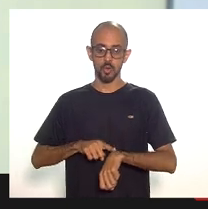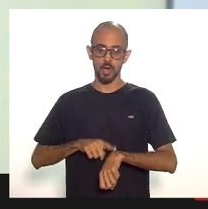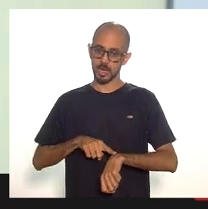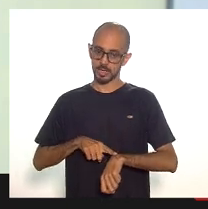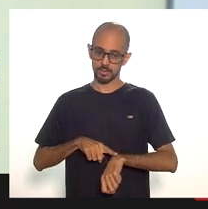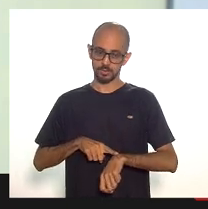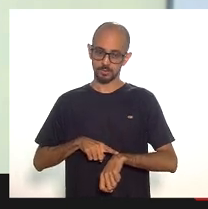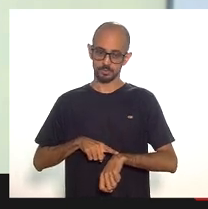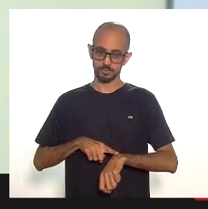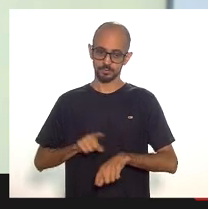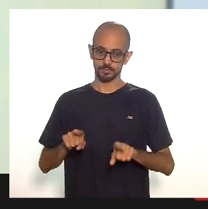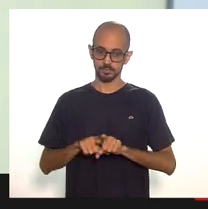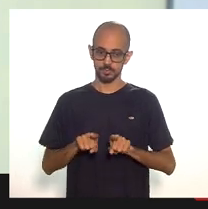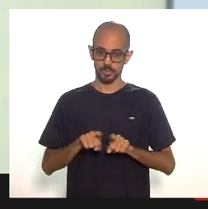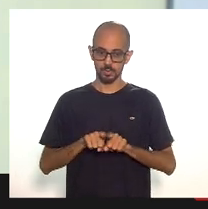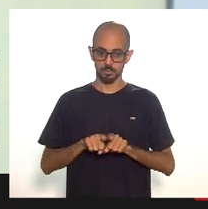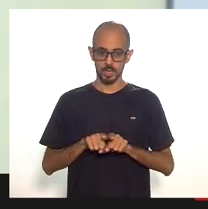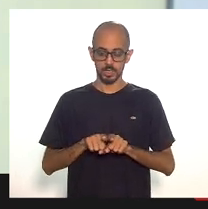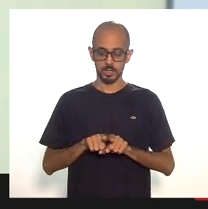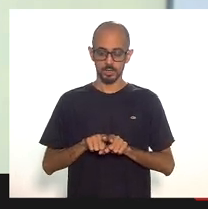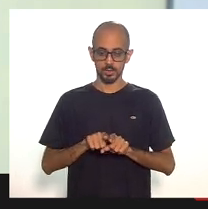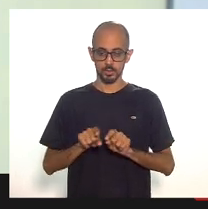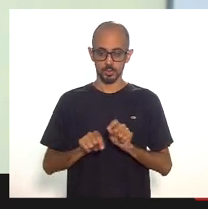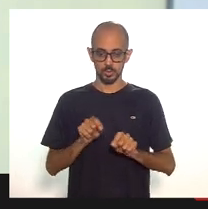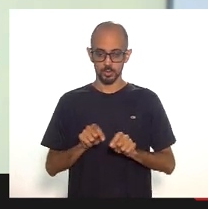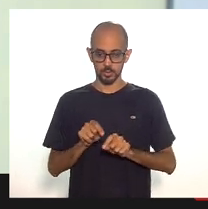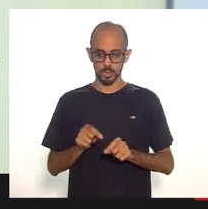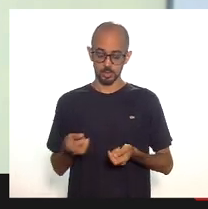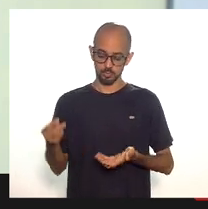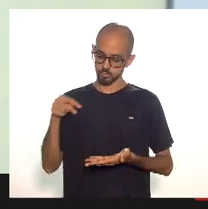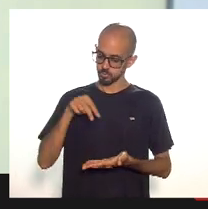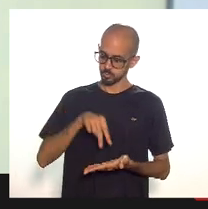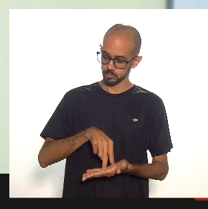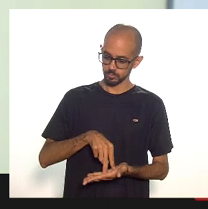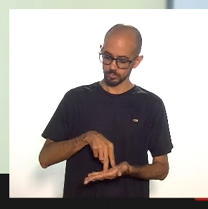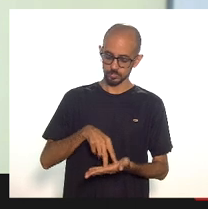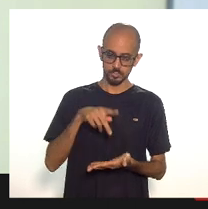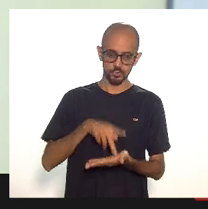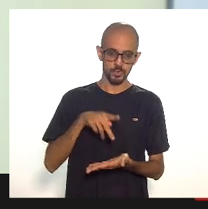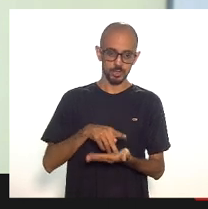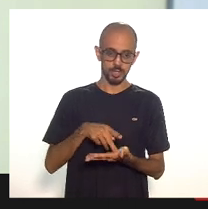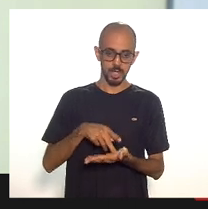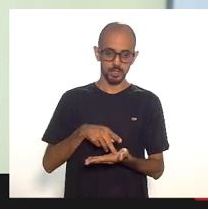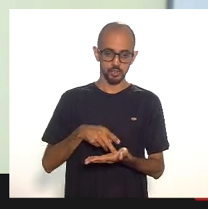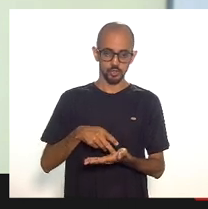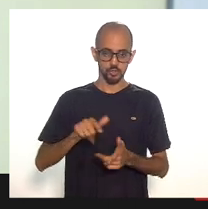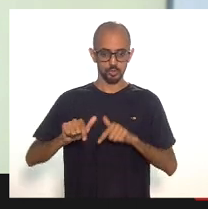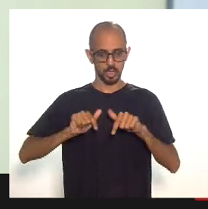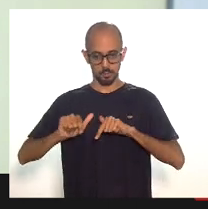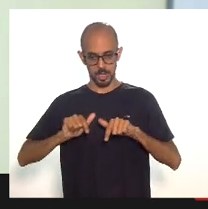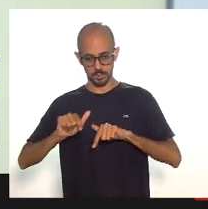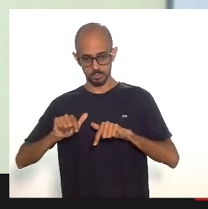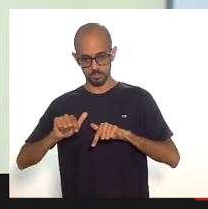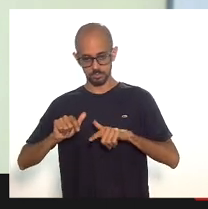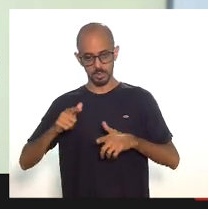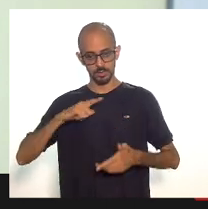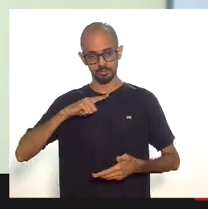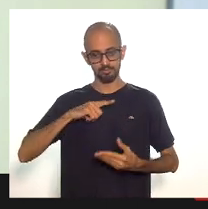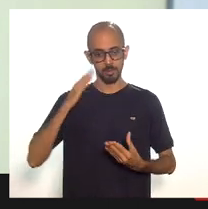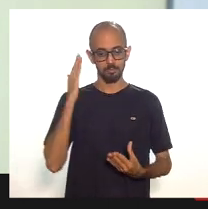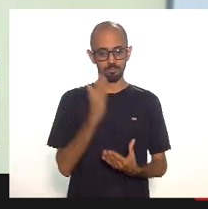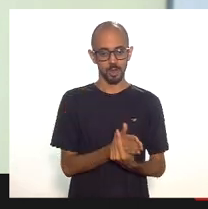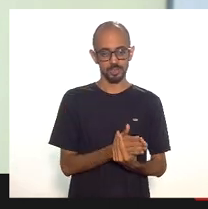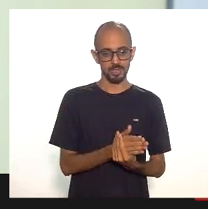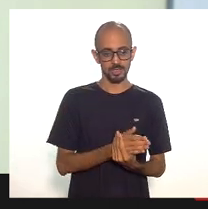questão do comparecimento efetivo ao trabalho. Nós temos diversos processos